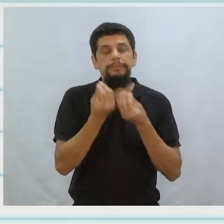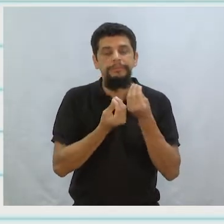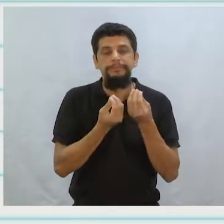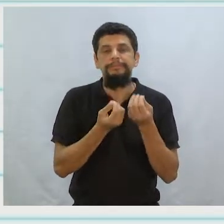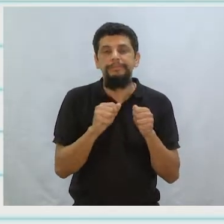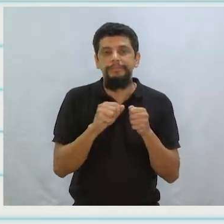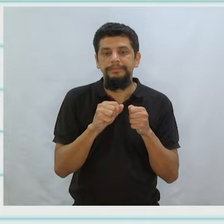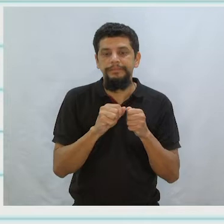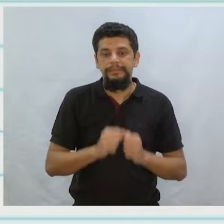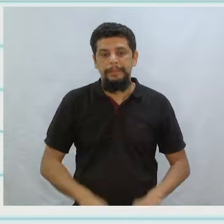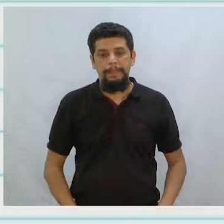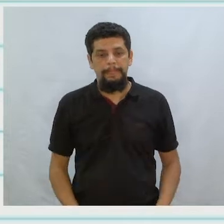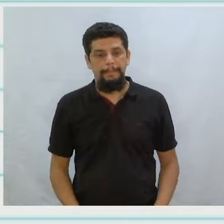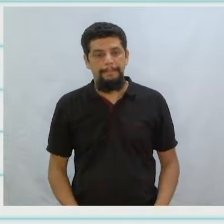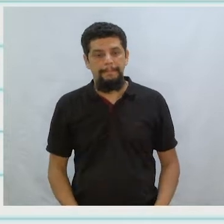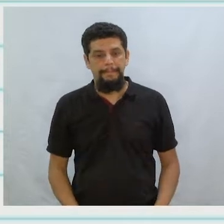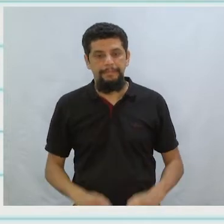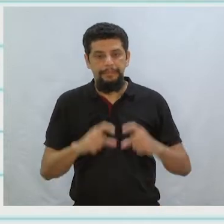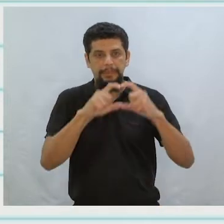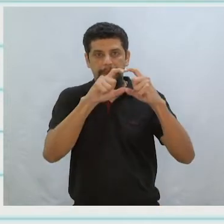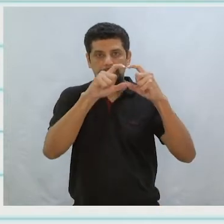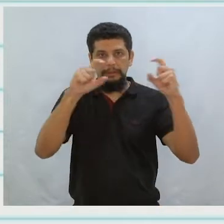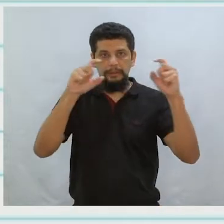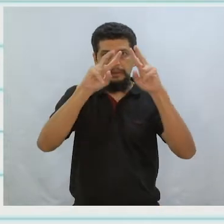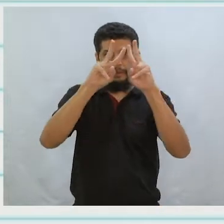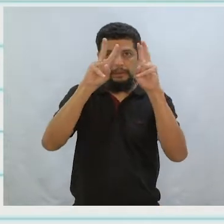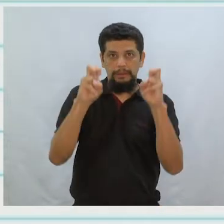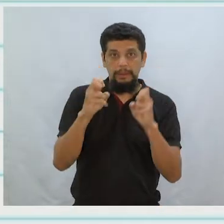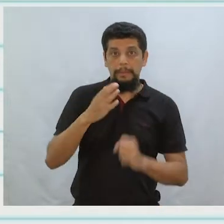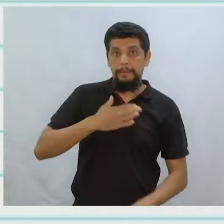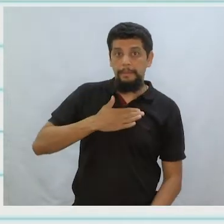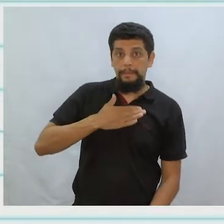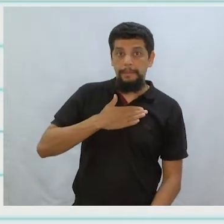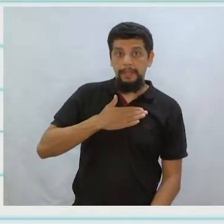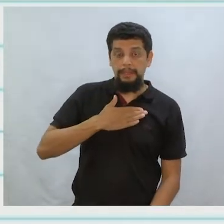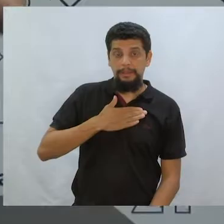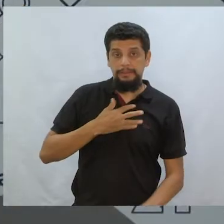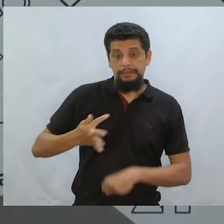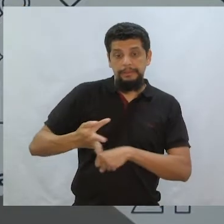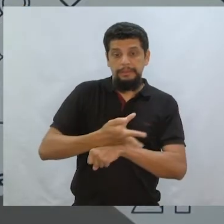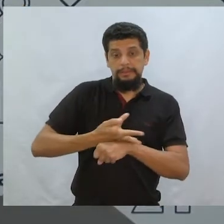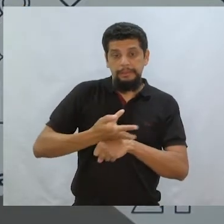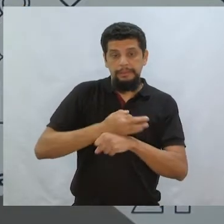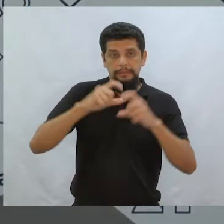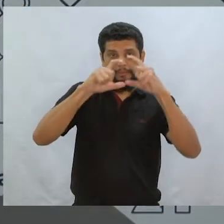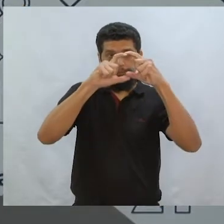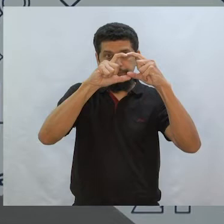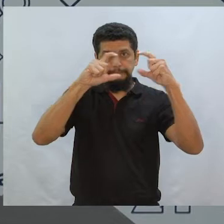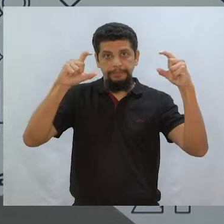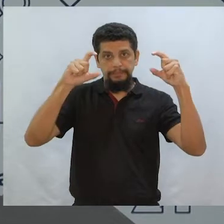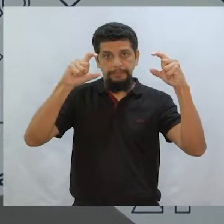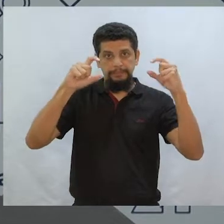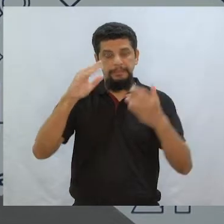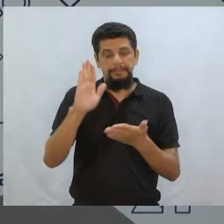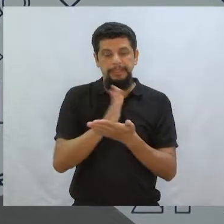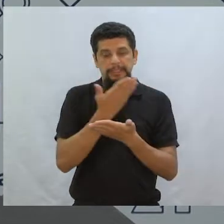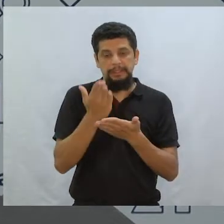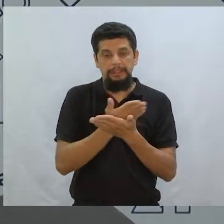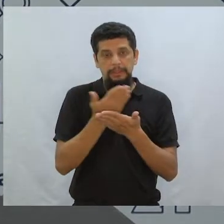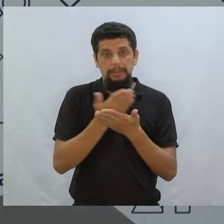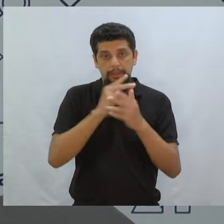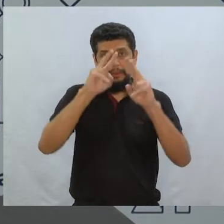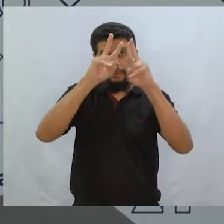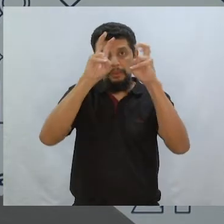ficou isso olha lá colocou minhas férias né bem no meio lá em cima da página